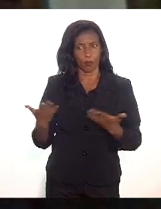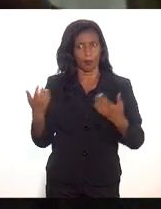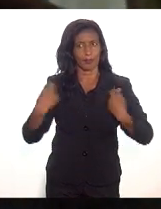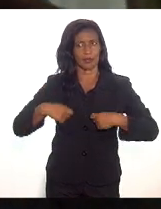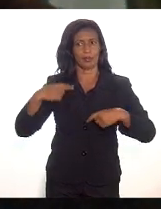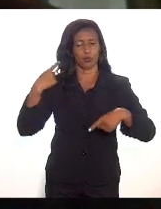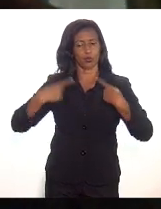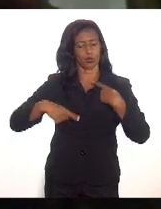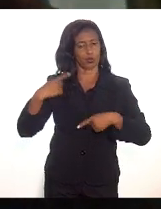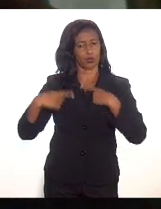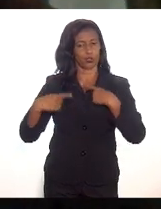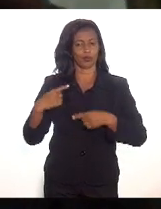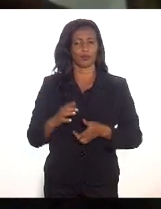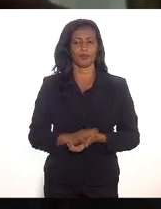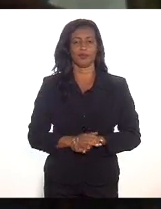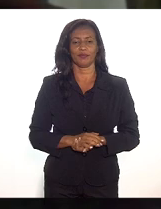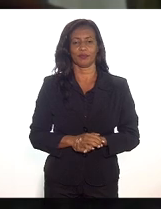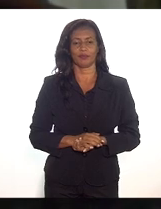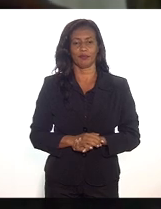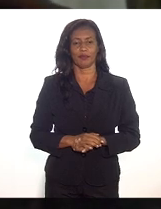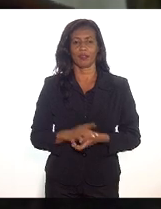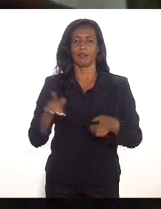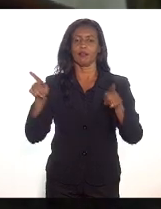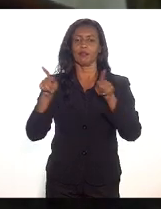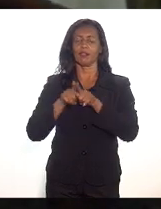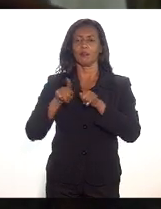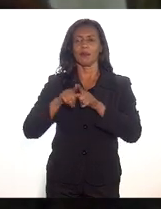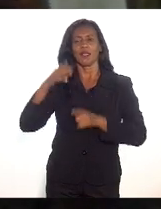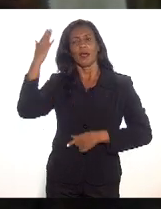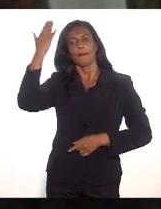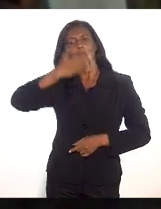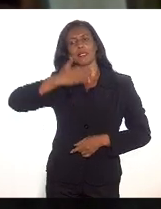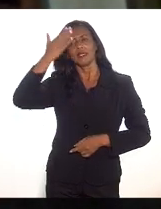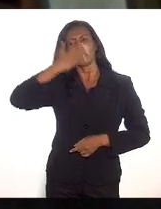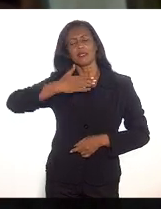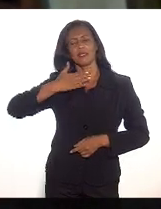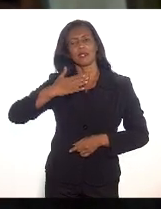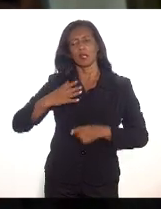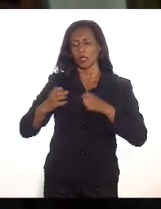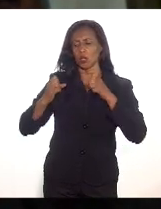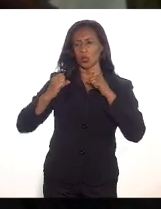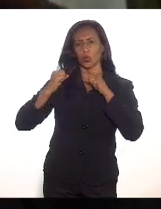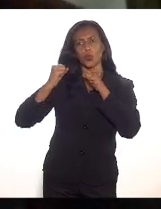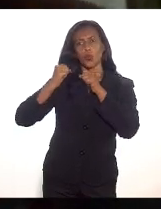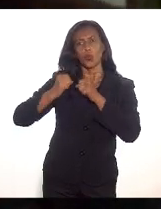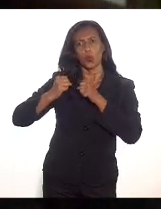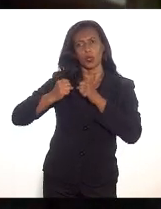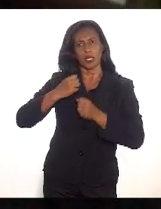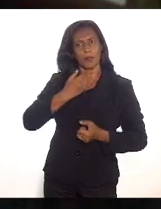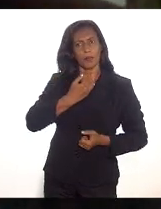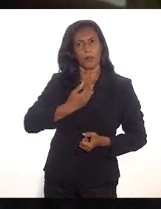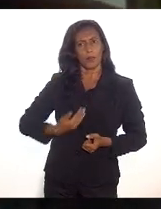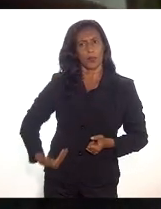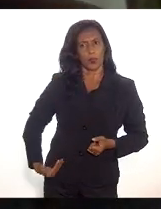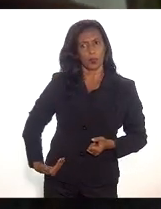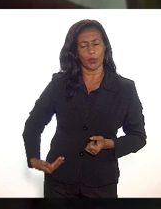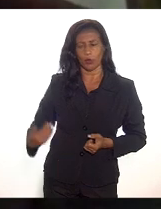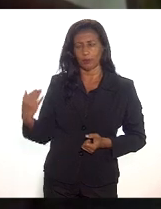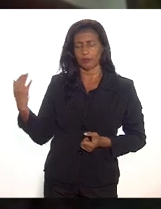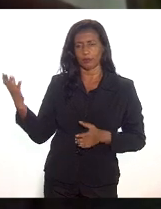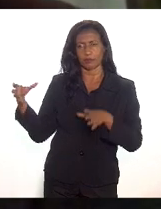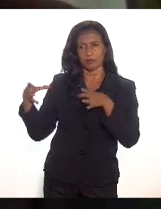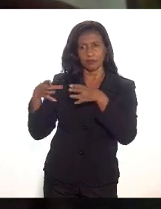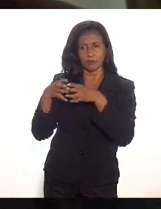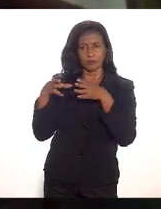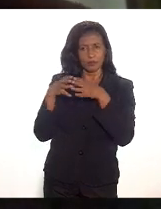Outra questão é a presença do poder público como né, o poder concedente, porém, o